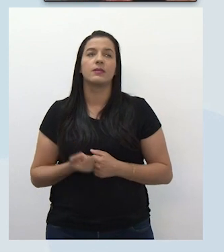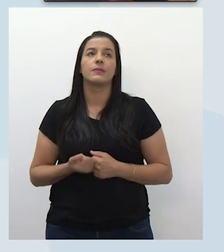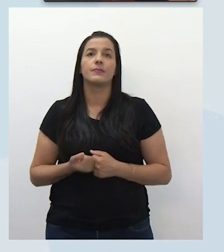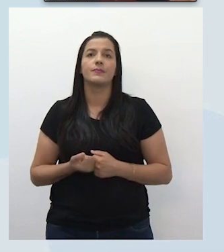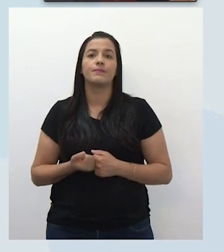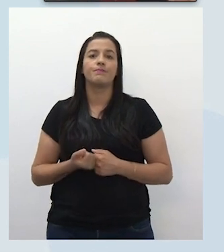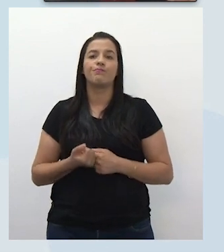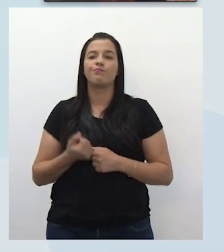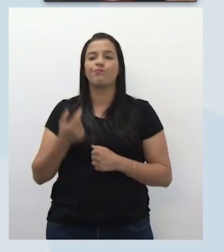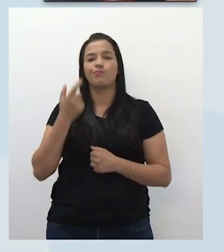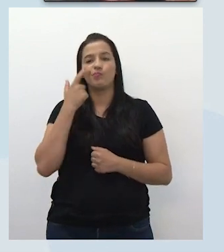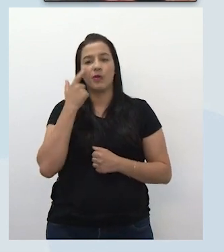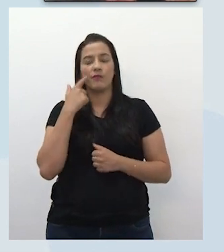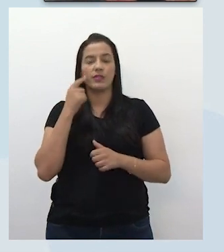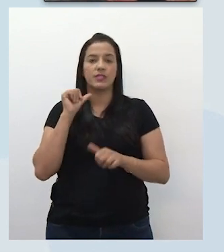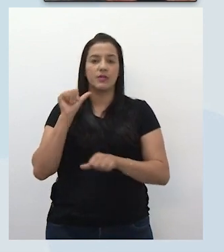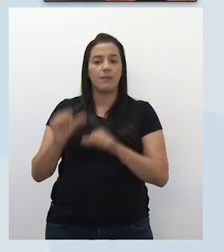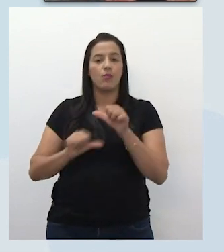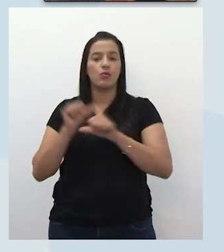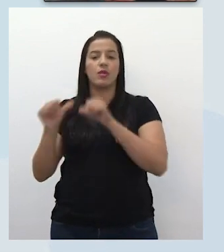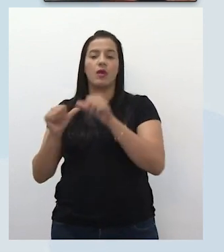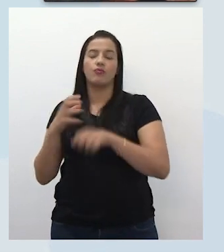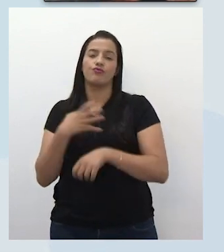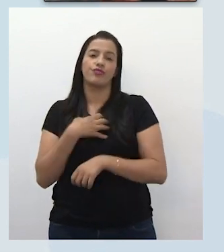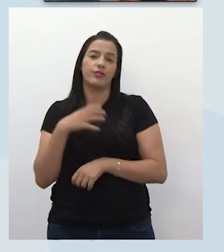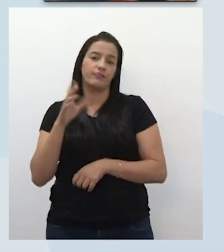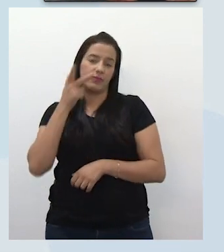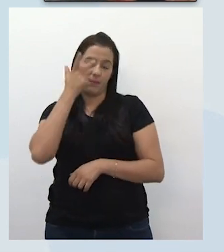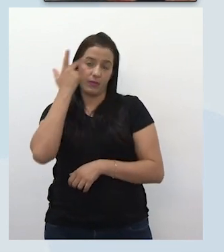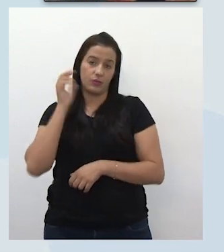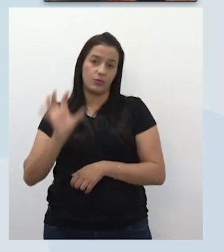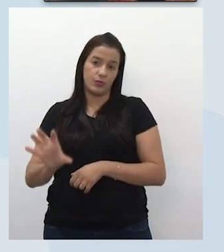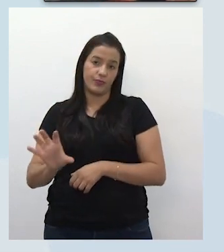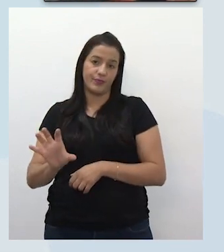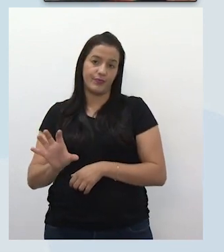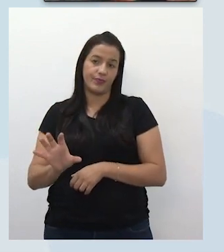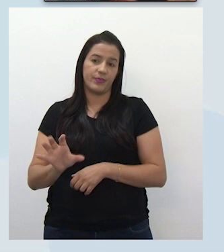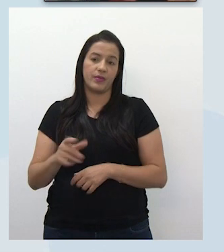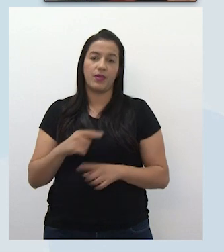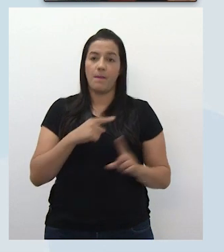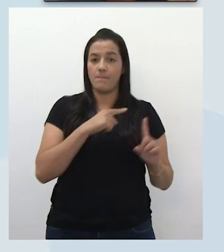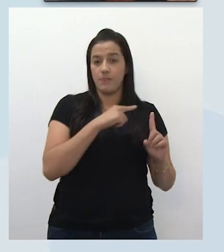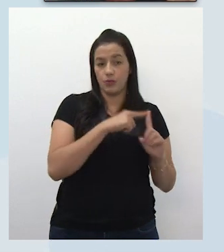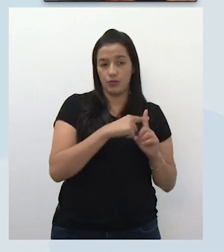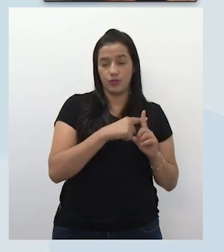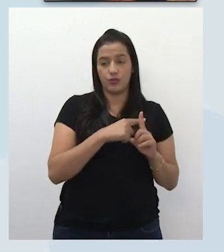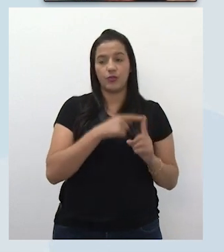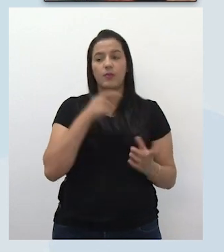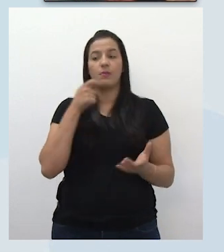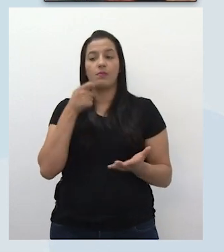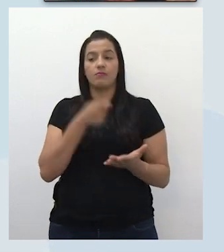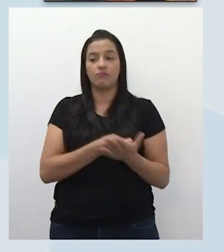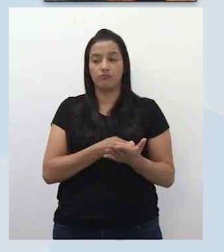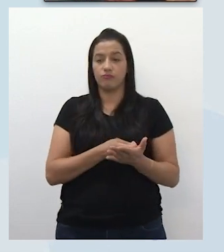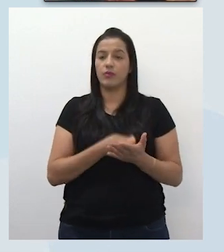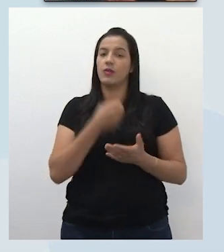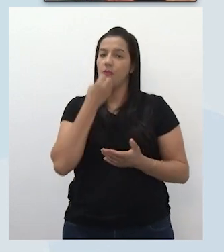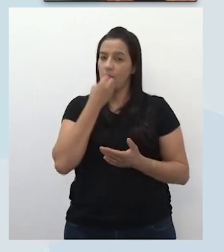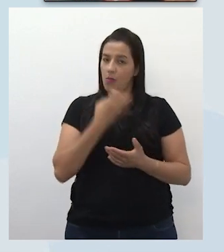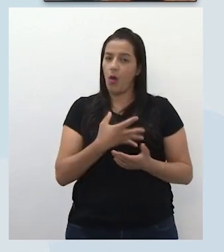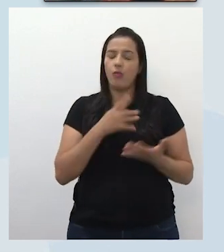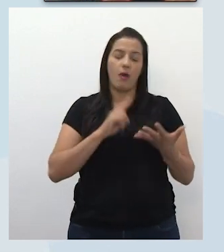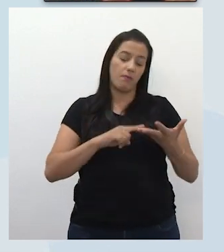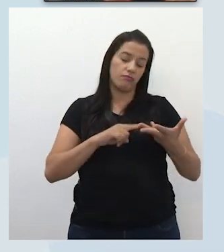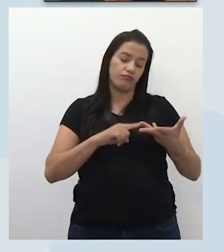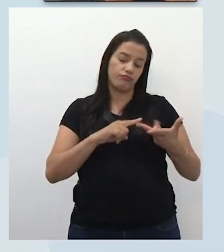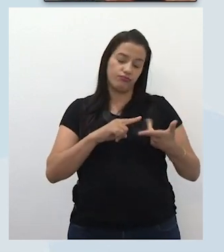objetivo modificar o comportamento. Então, veja, o primeiro positivo é de reforçar um bom comportamento, por isso eu